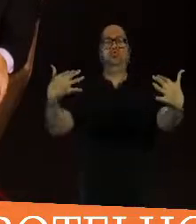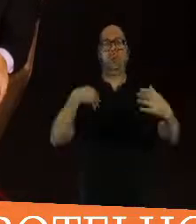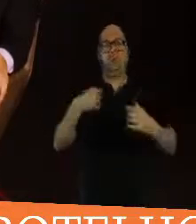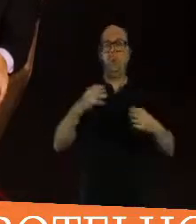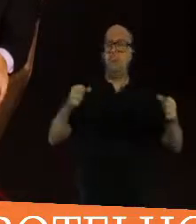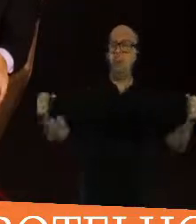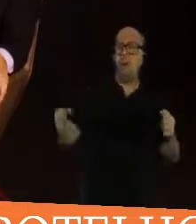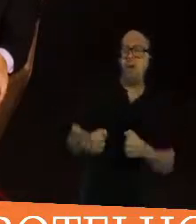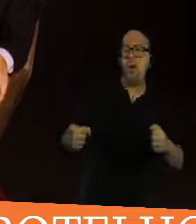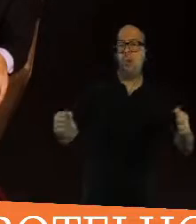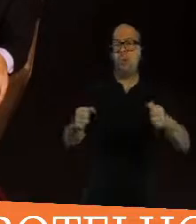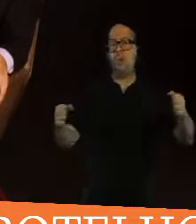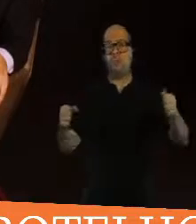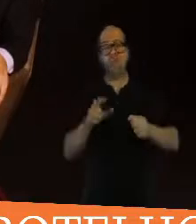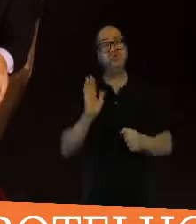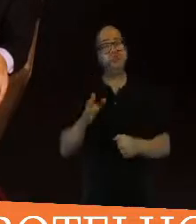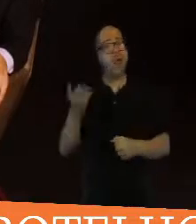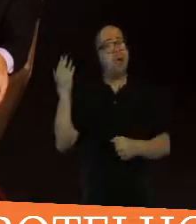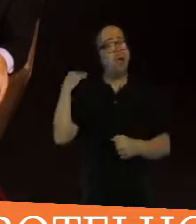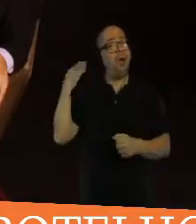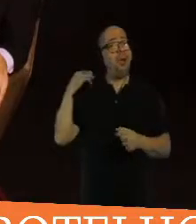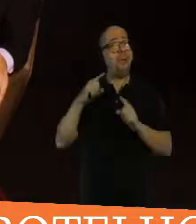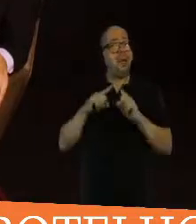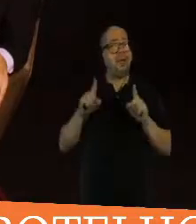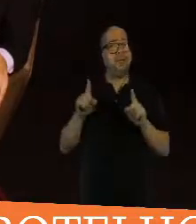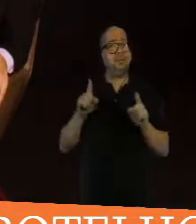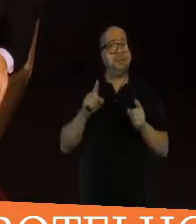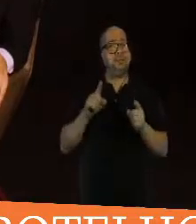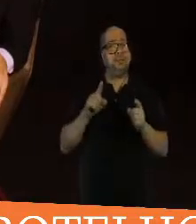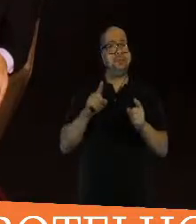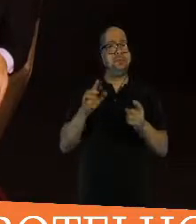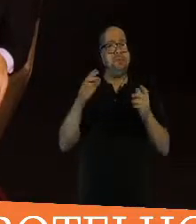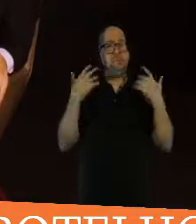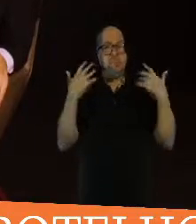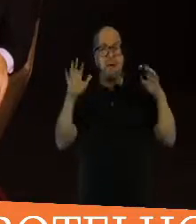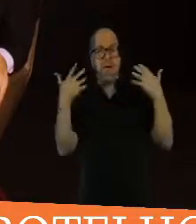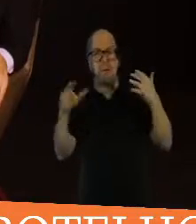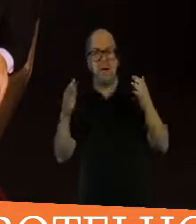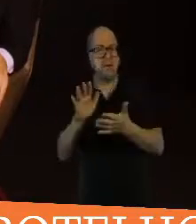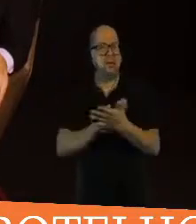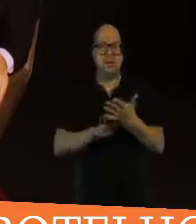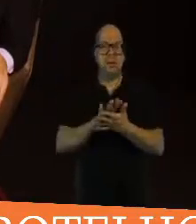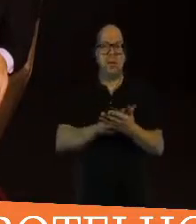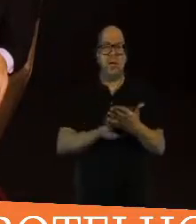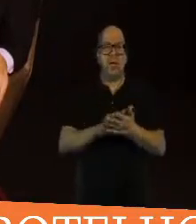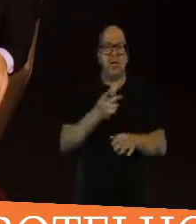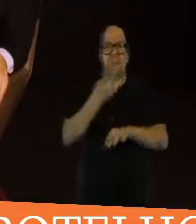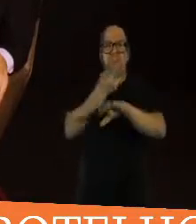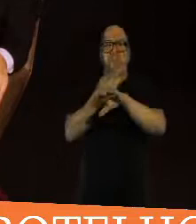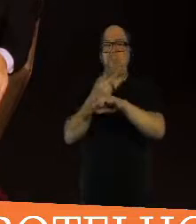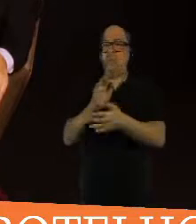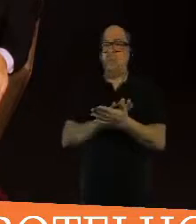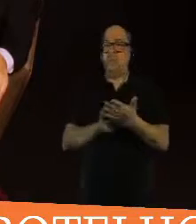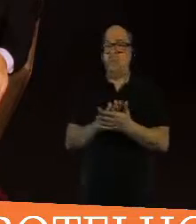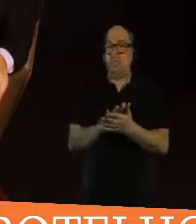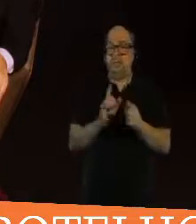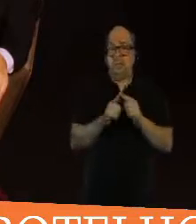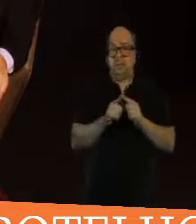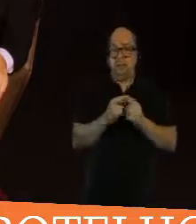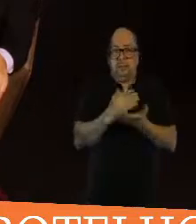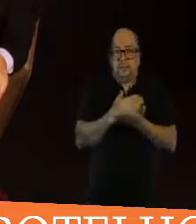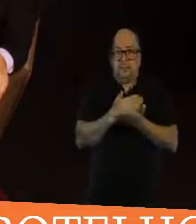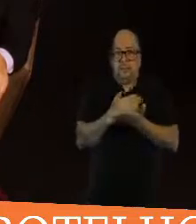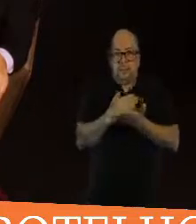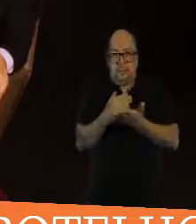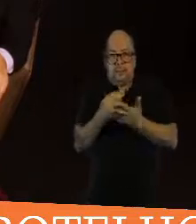já no programa do Ari Barroso, só que ele não recebeu nenhum prêmio, porque ele tentando se adaptar ali aos parâmetros